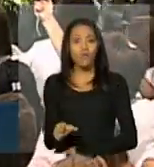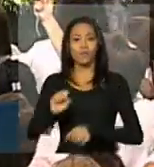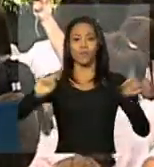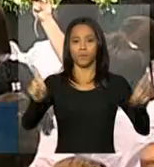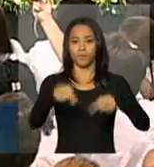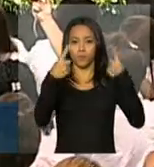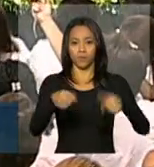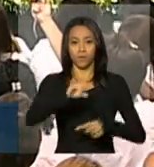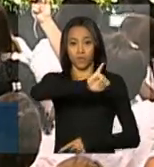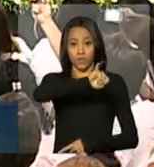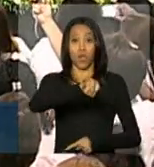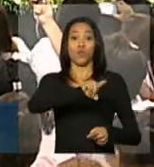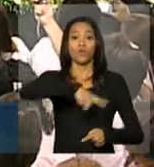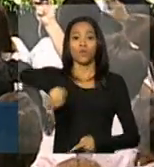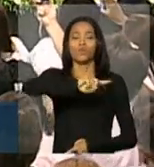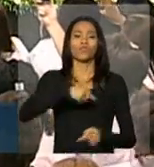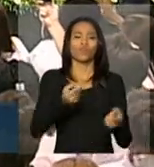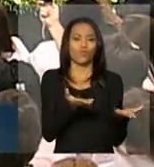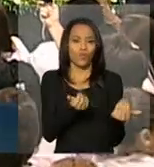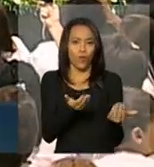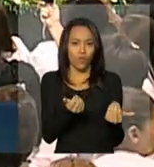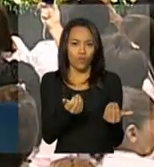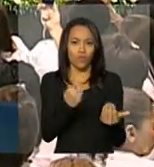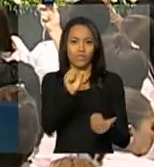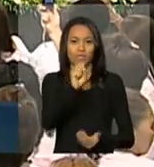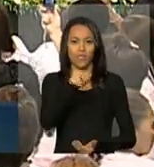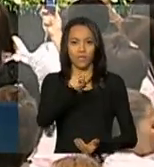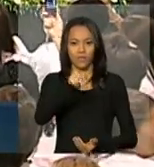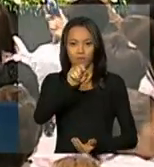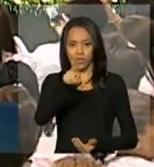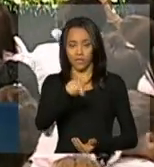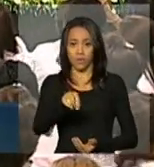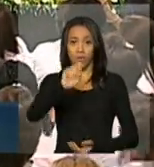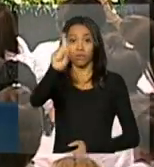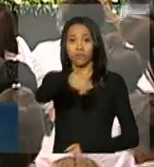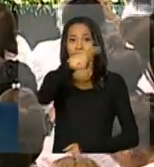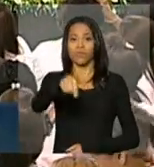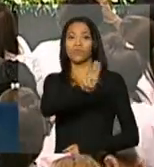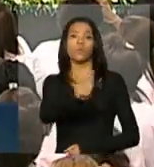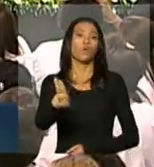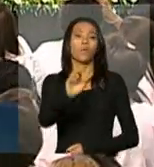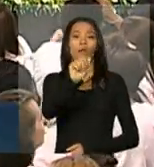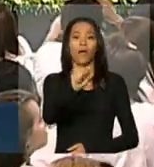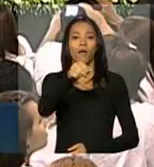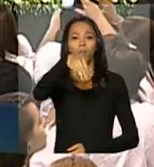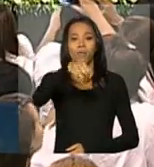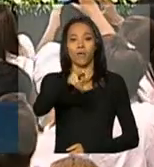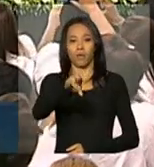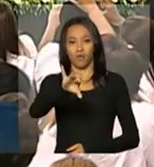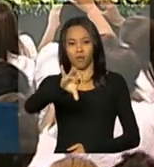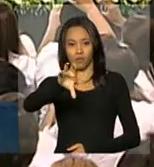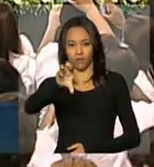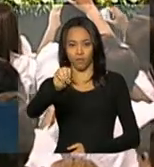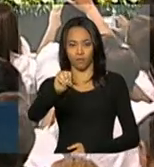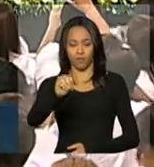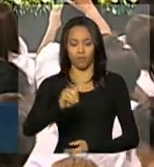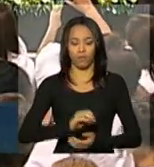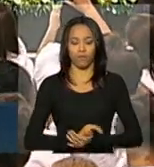Orquestra Jovem de Sertãozinho, sob regência do maestro Américo Perim.